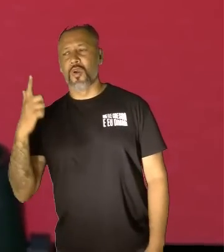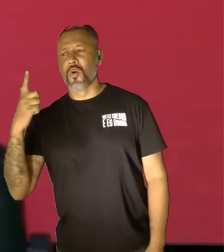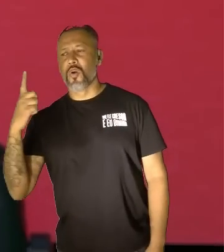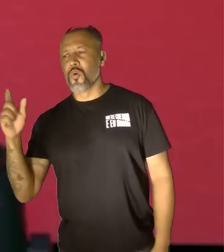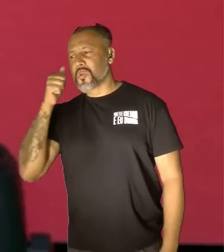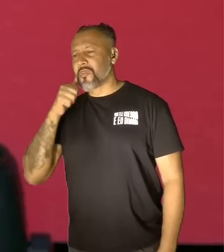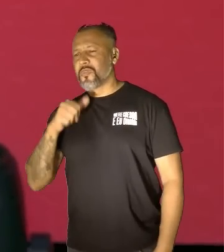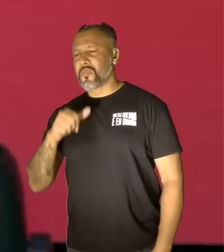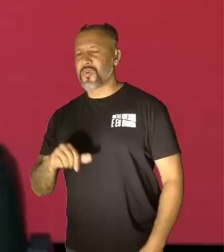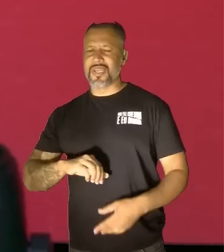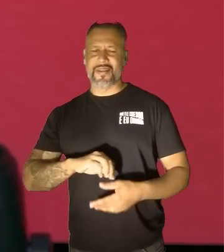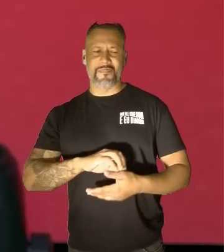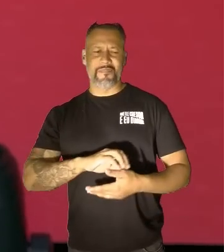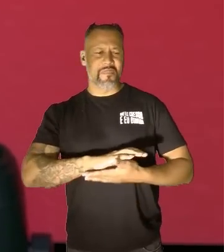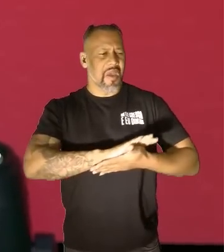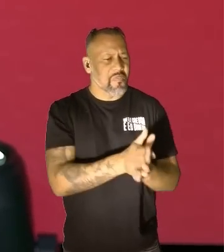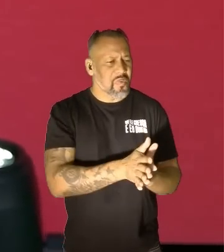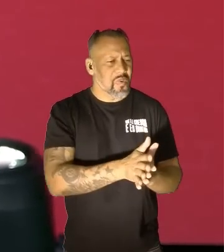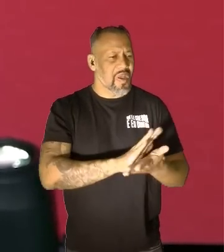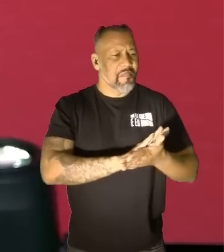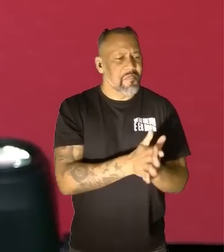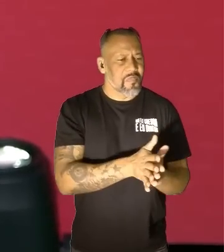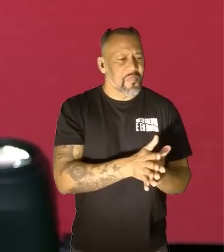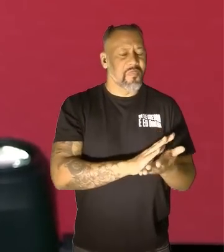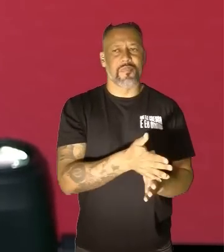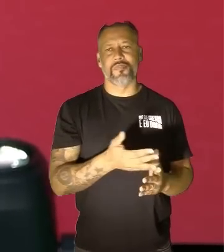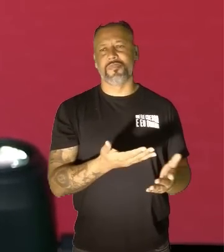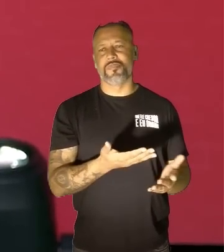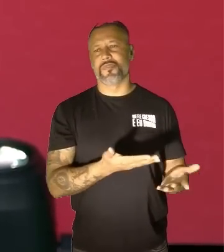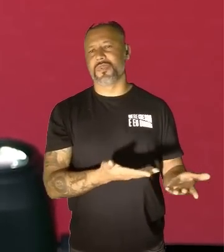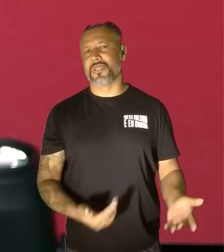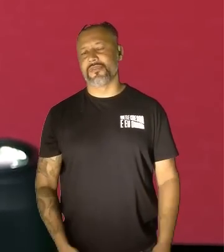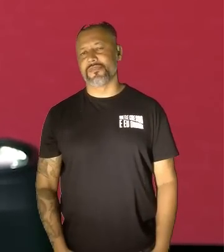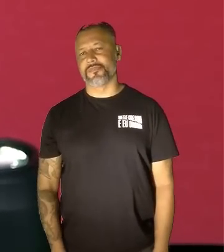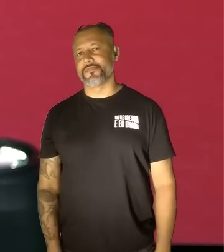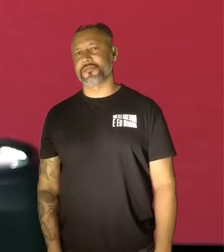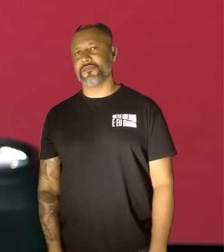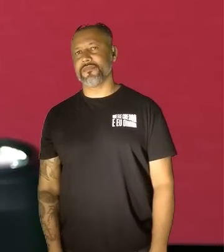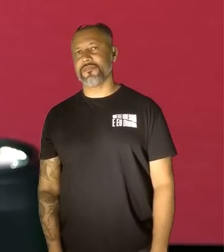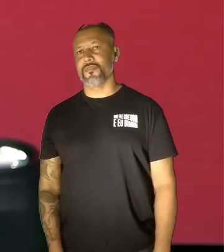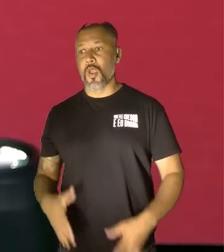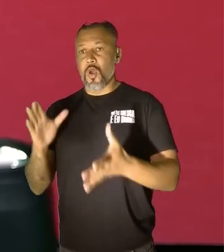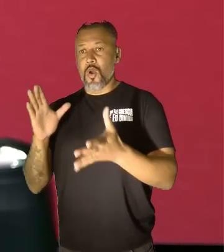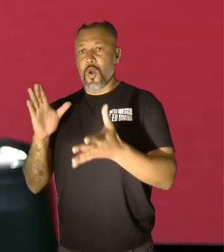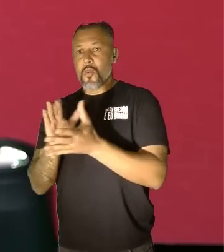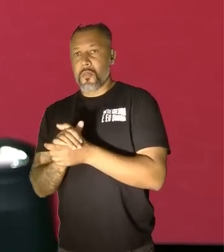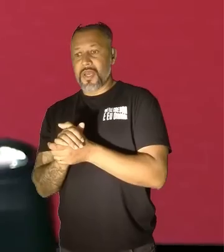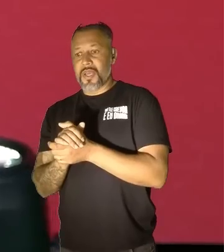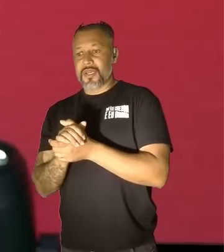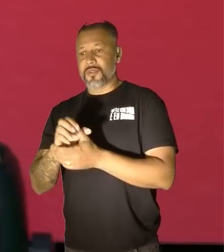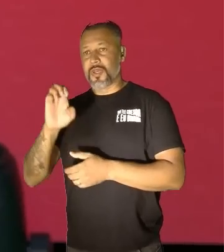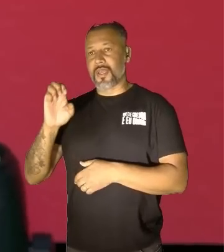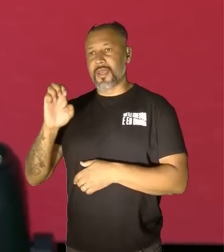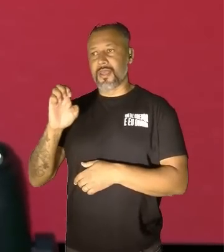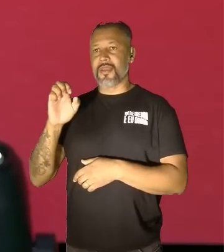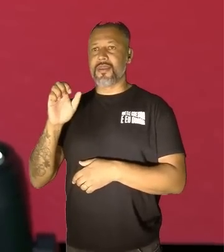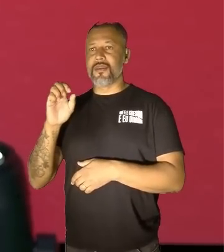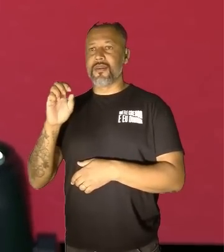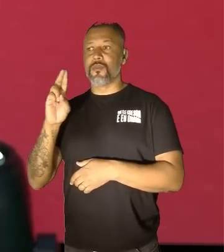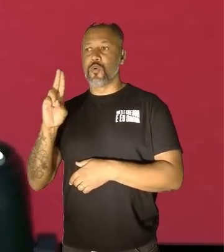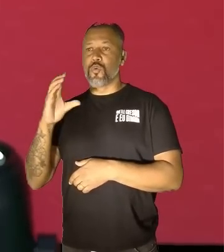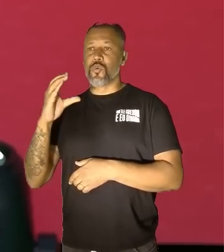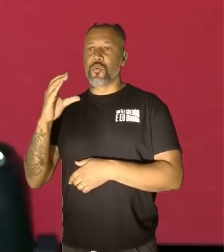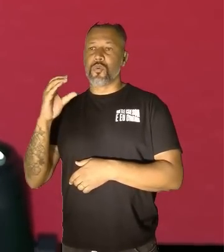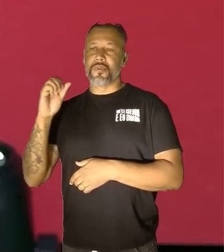poder ter filhos pela outra esposa do marido. Marido Eucana, casado com Ana e Penina a